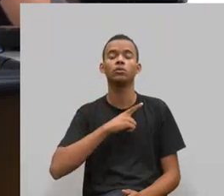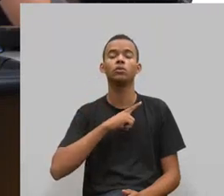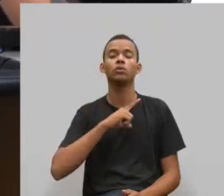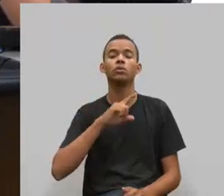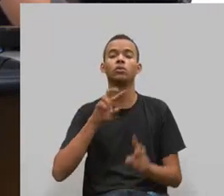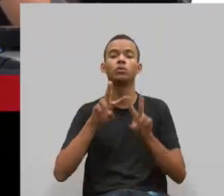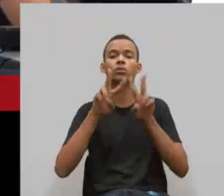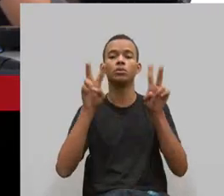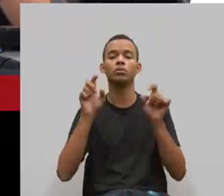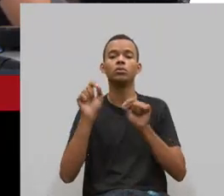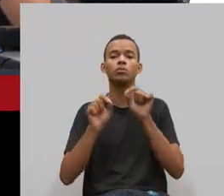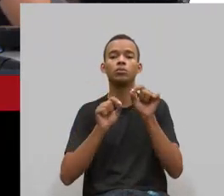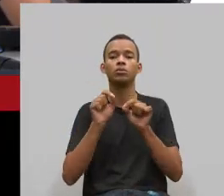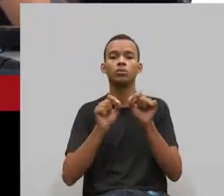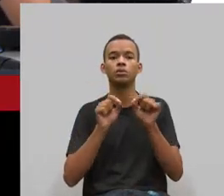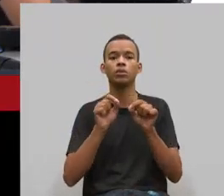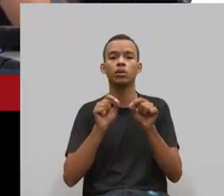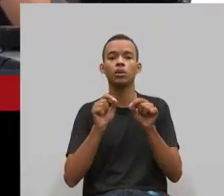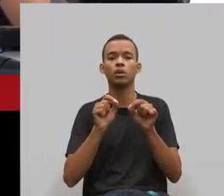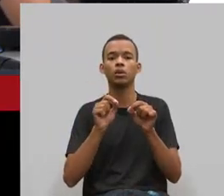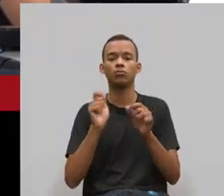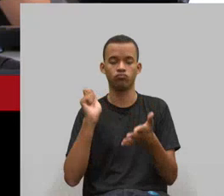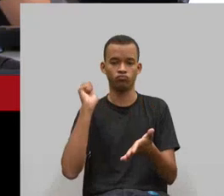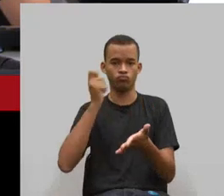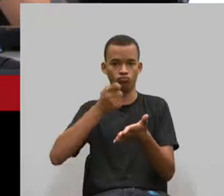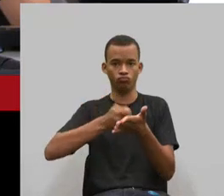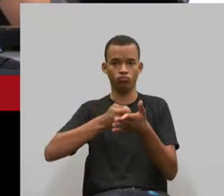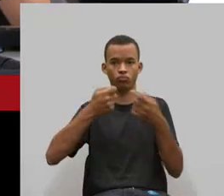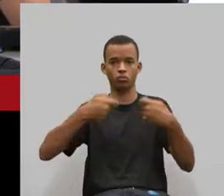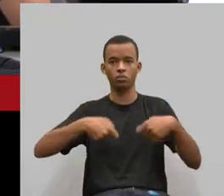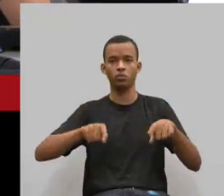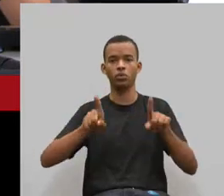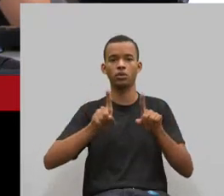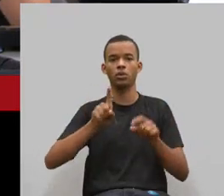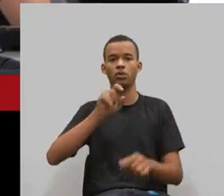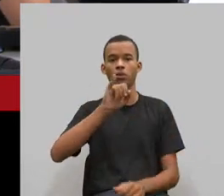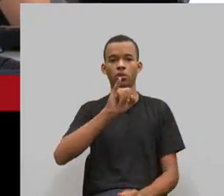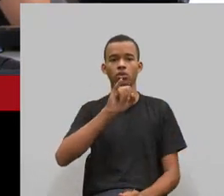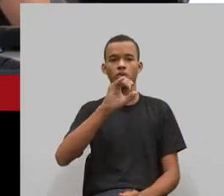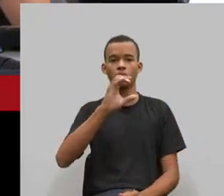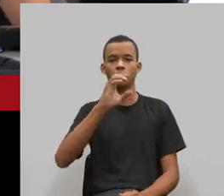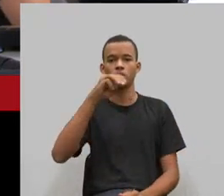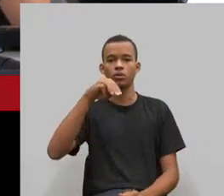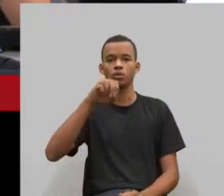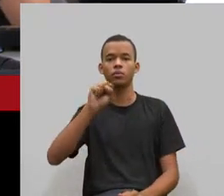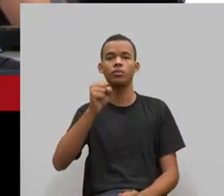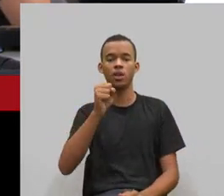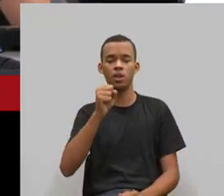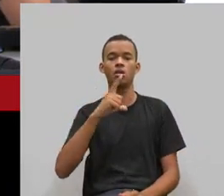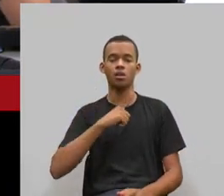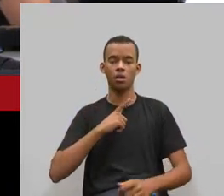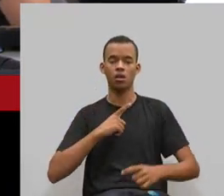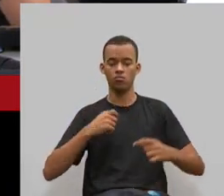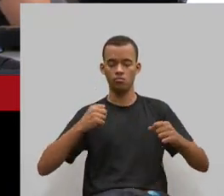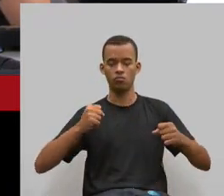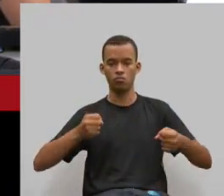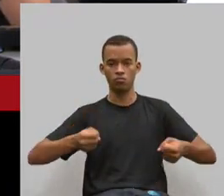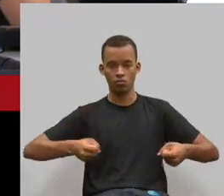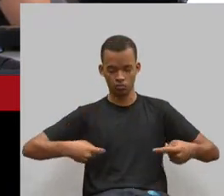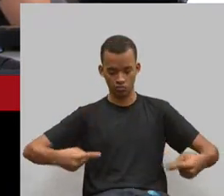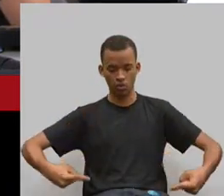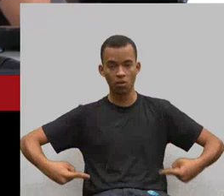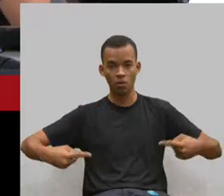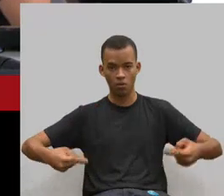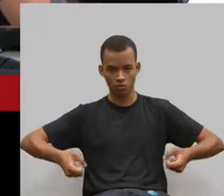sobre as operações internas com cadeira de rodas elétrica para pessoas com deficiência motora